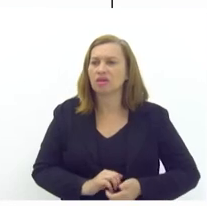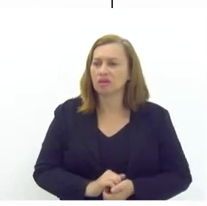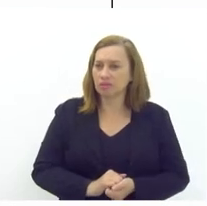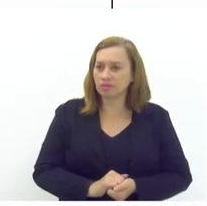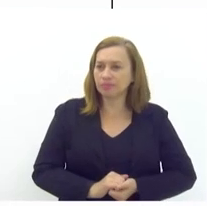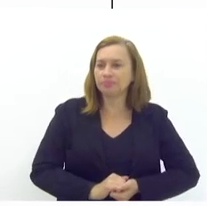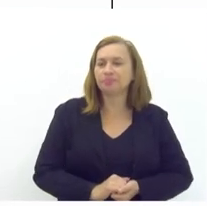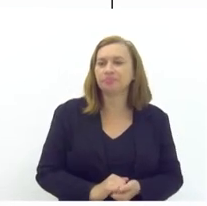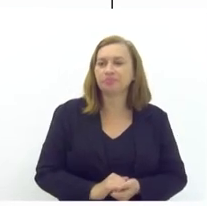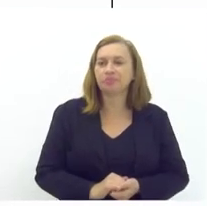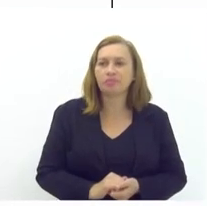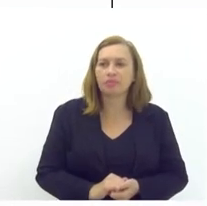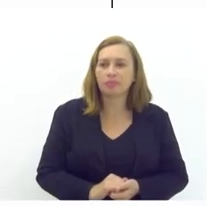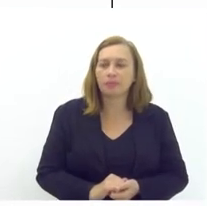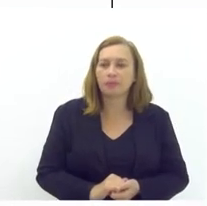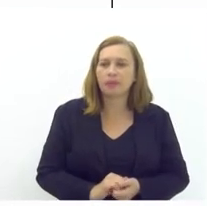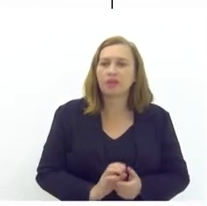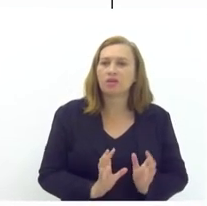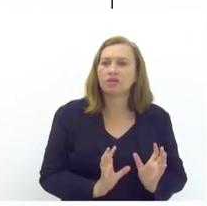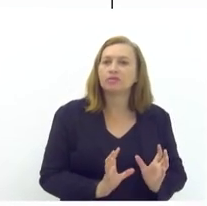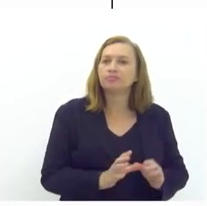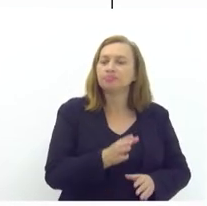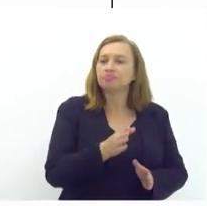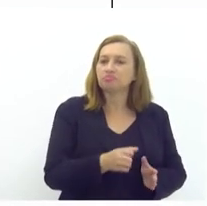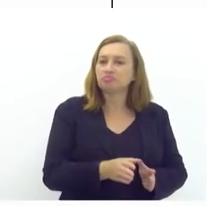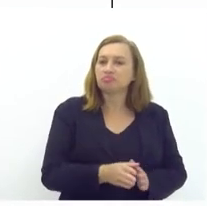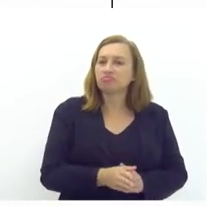as colunas da direita